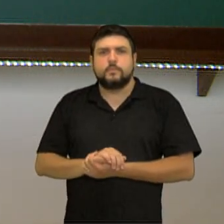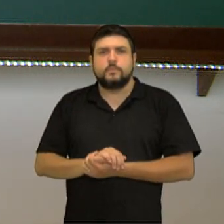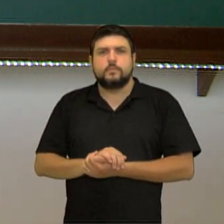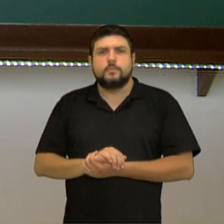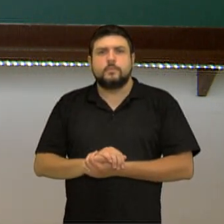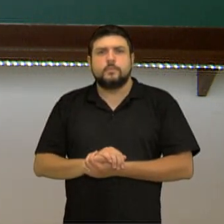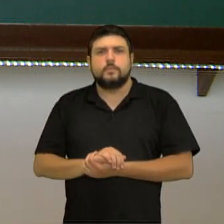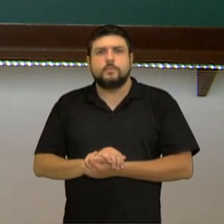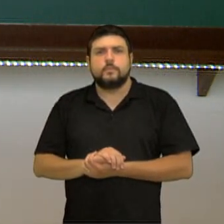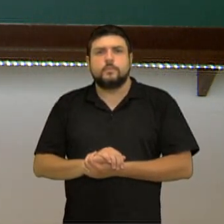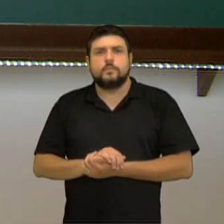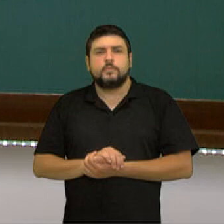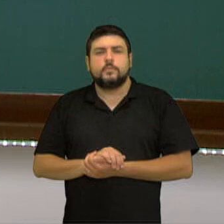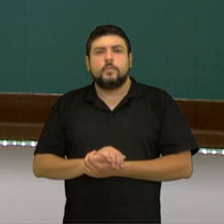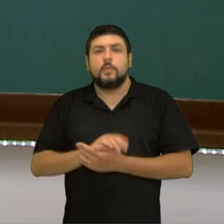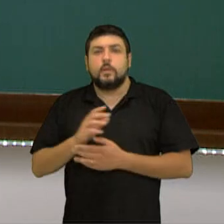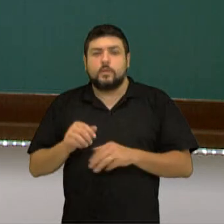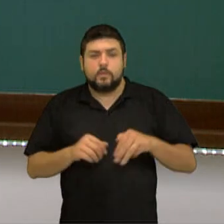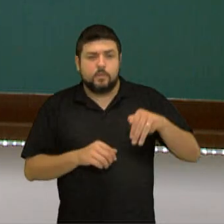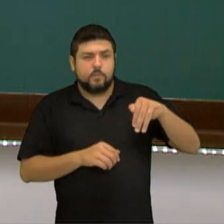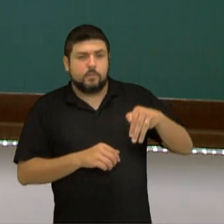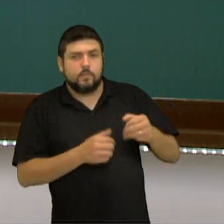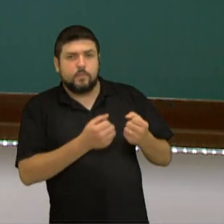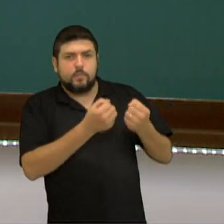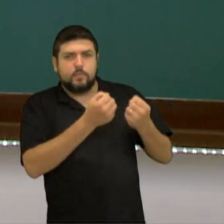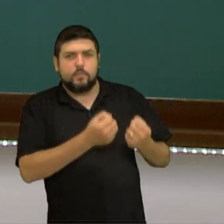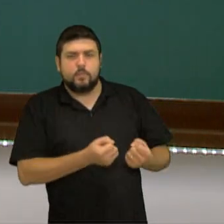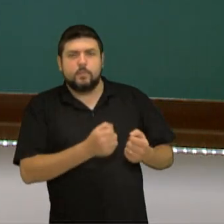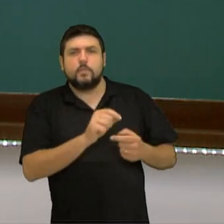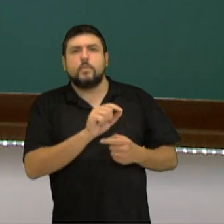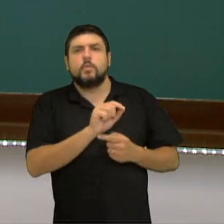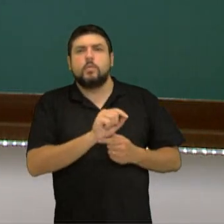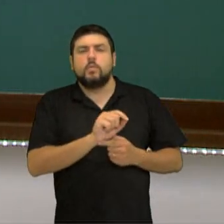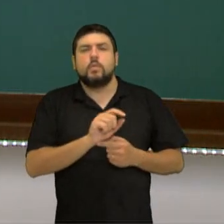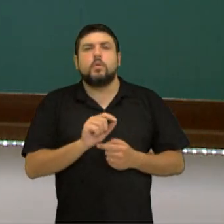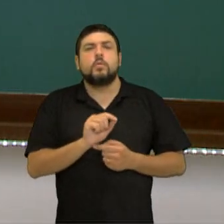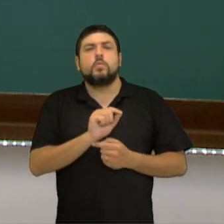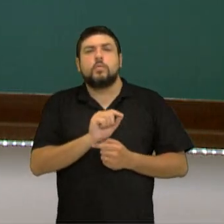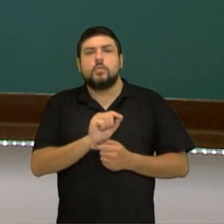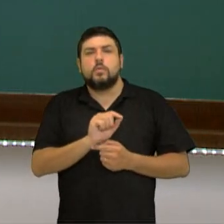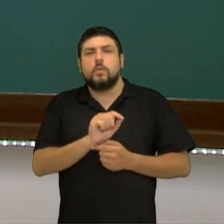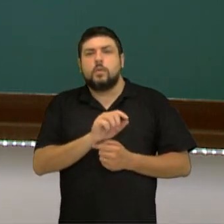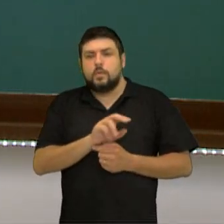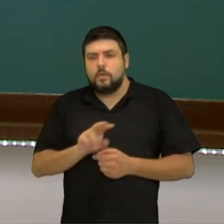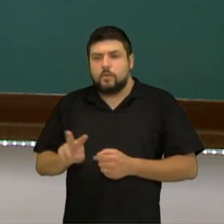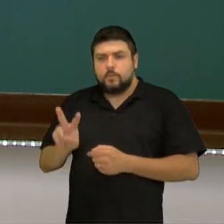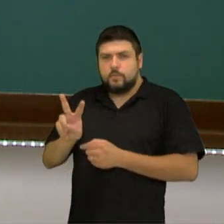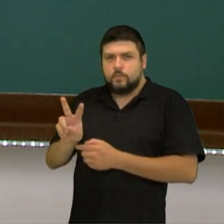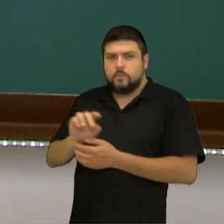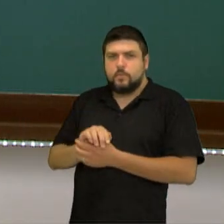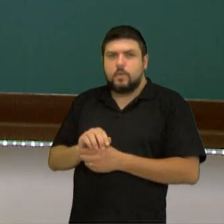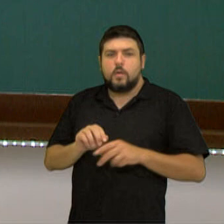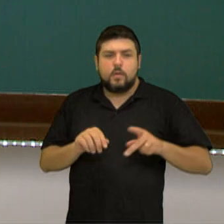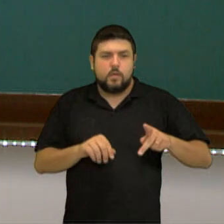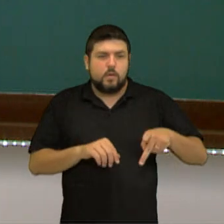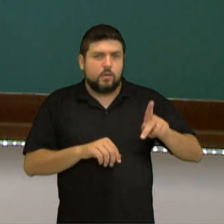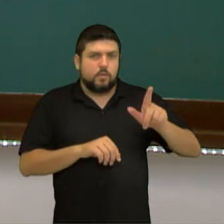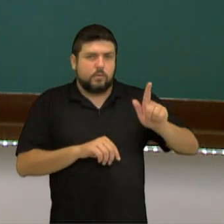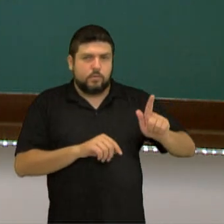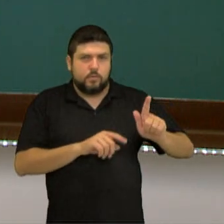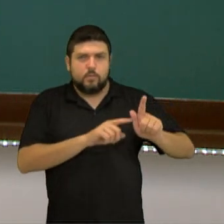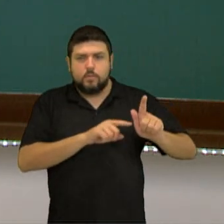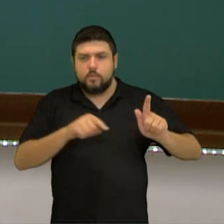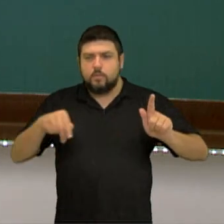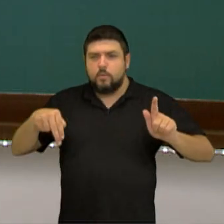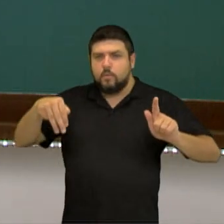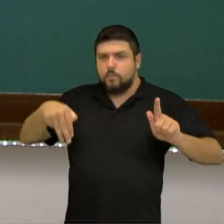a unidade mesmo? A unidade é a unidade da massa com a velocidade, ou seja, quilogramo por